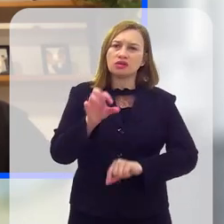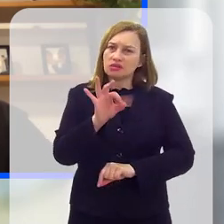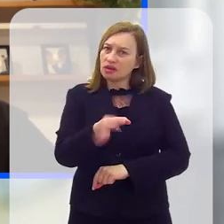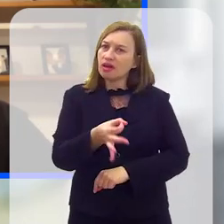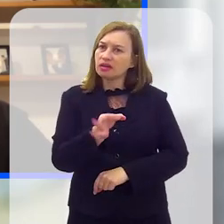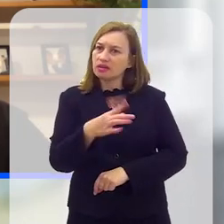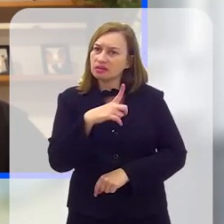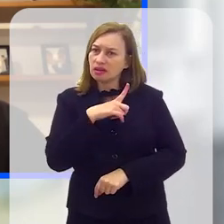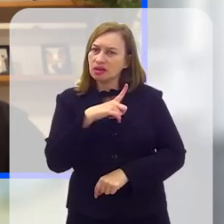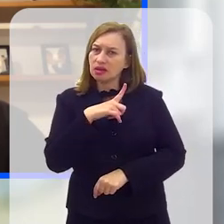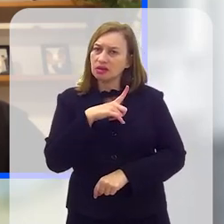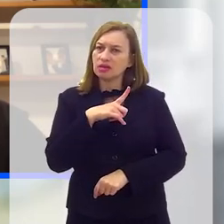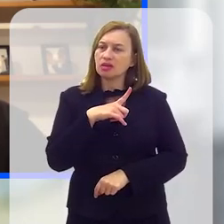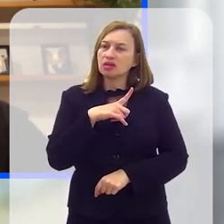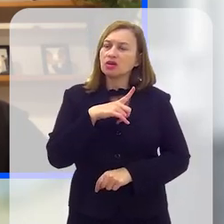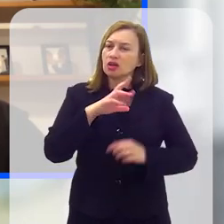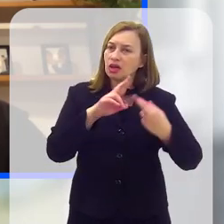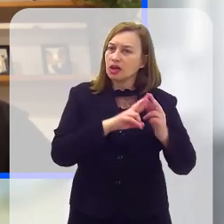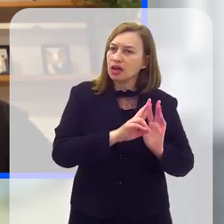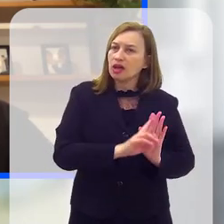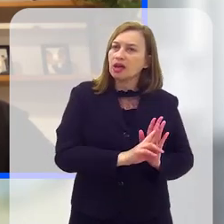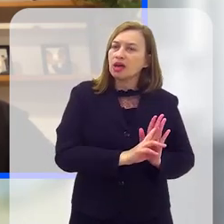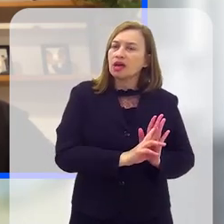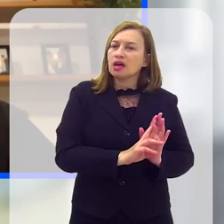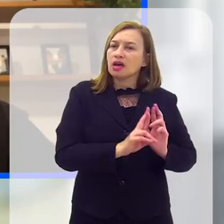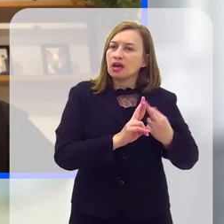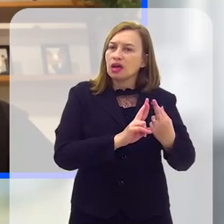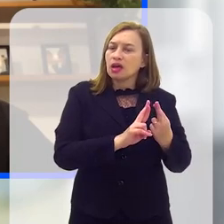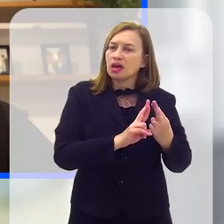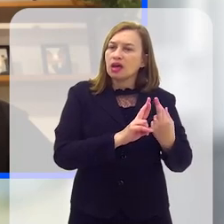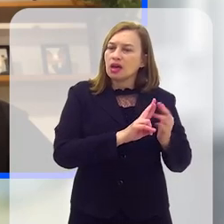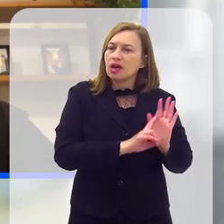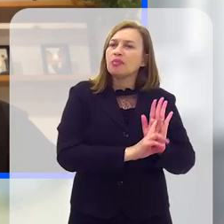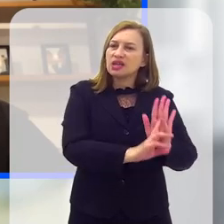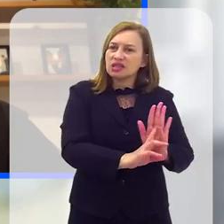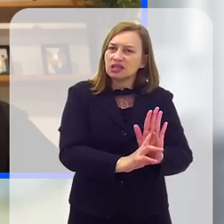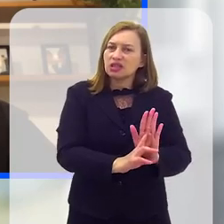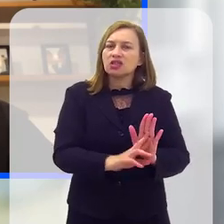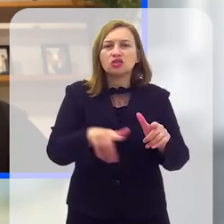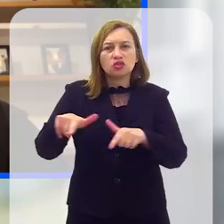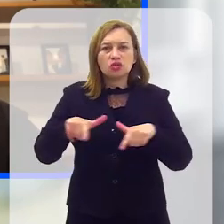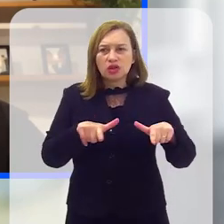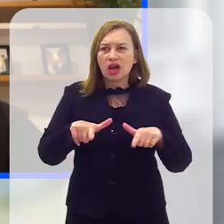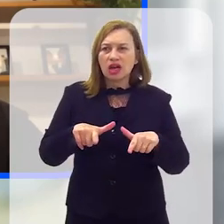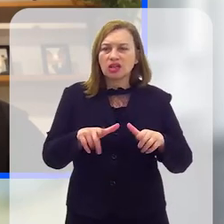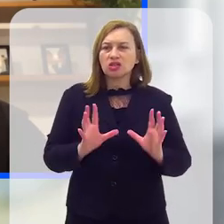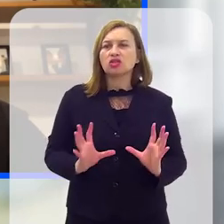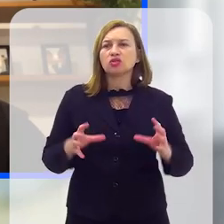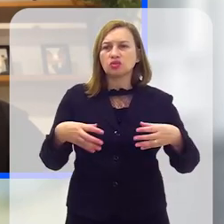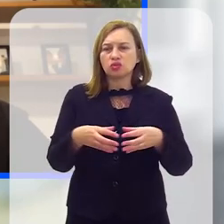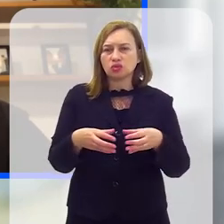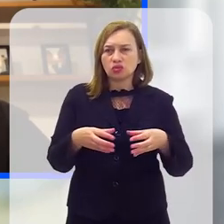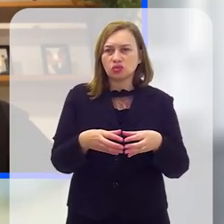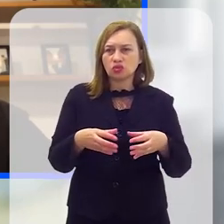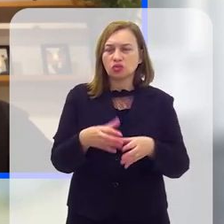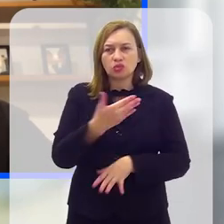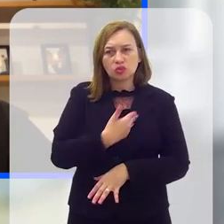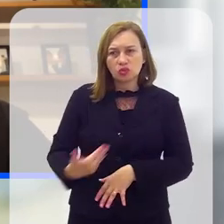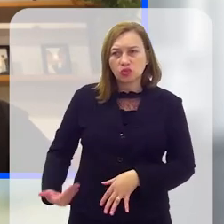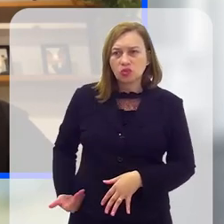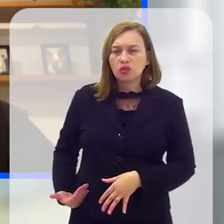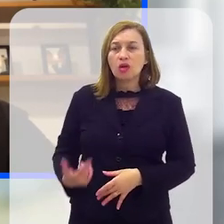decisão, aí nossos representantes dentro dos órgãos públicos, né, eleitos, para enxergar isso de